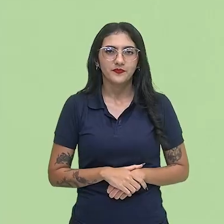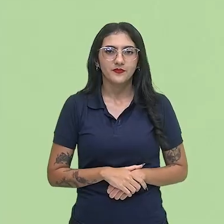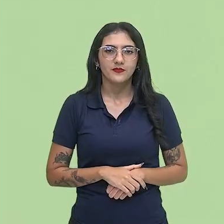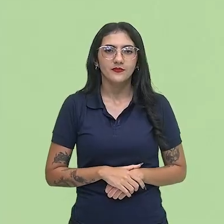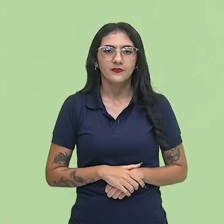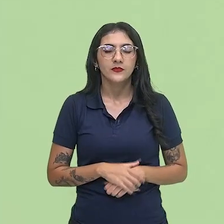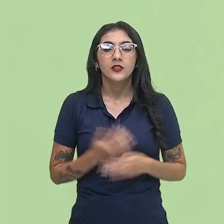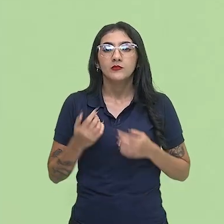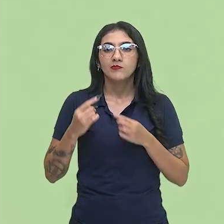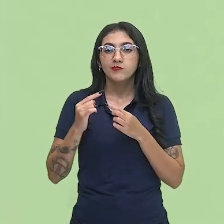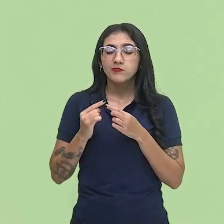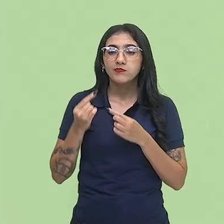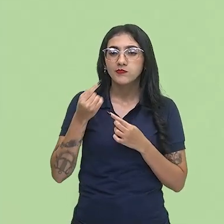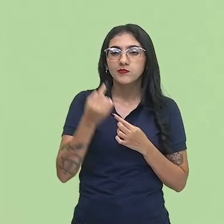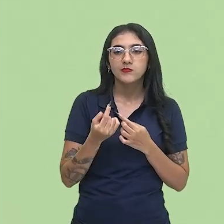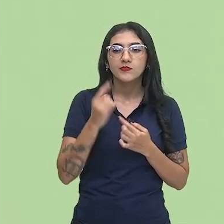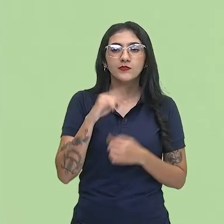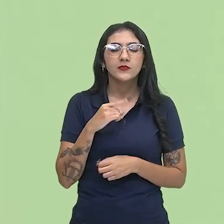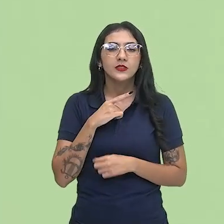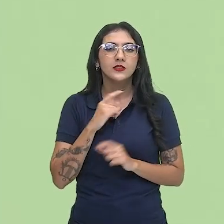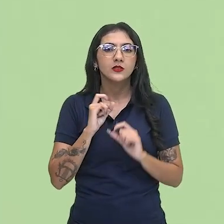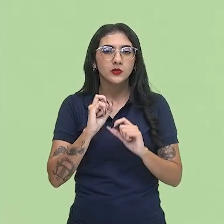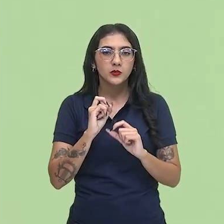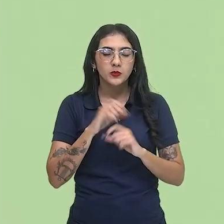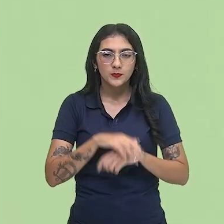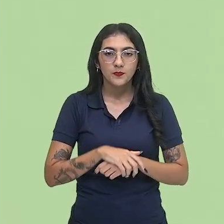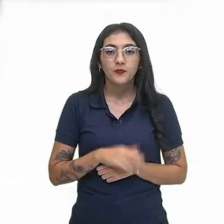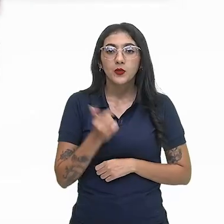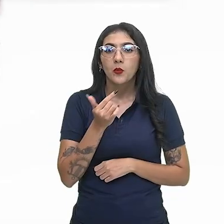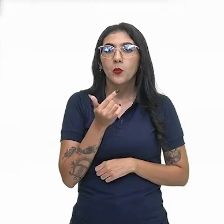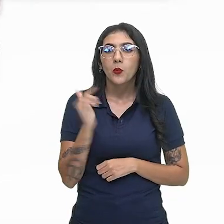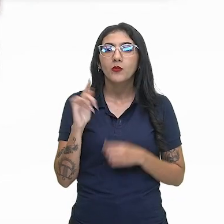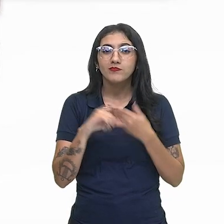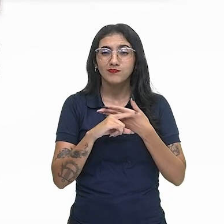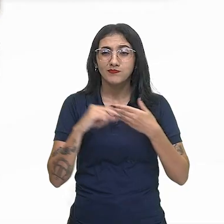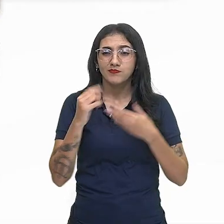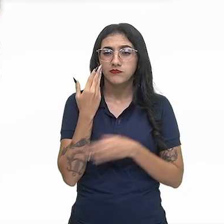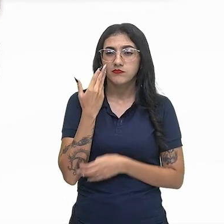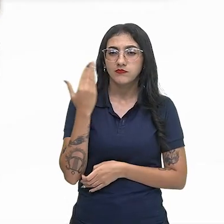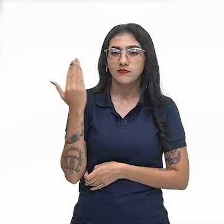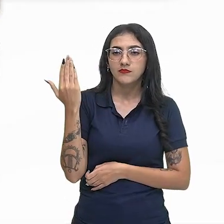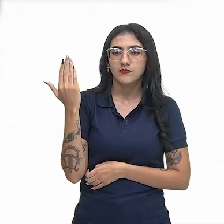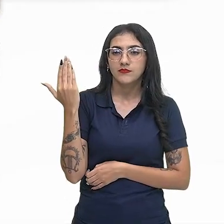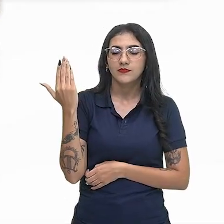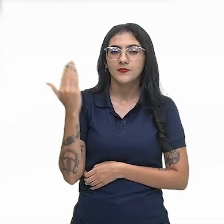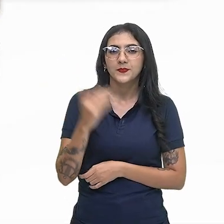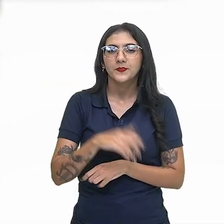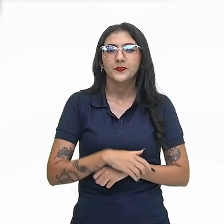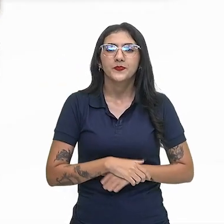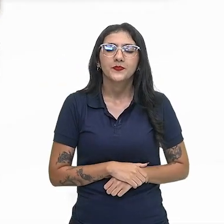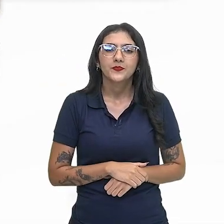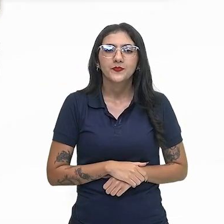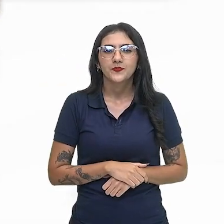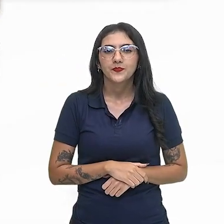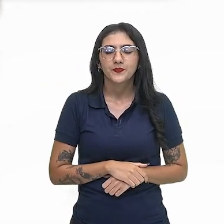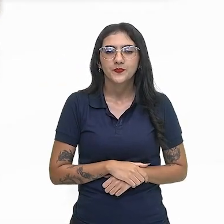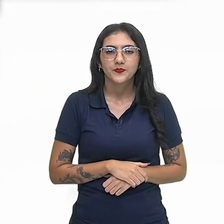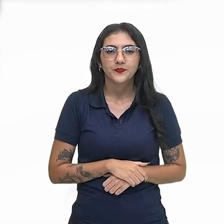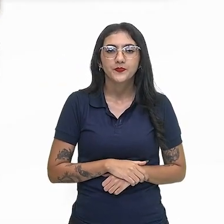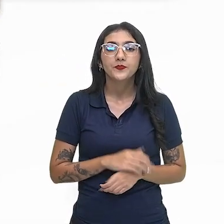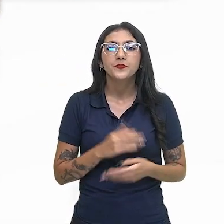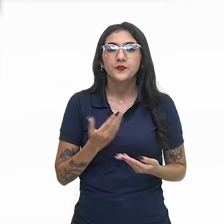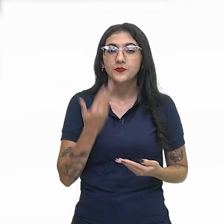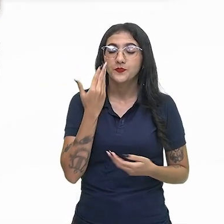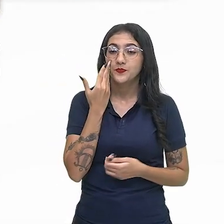às descobertas de Hooke, nós temos o Anthony van Leeuwenhoek. E o que aconteceu? Ele, por sua